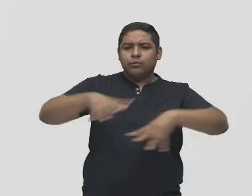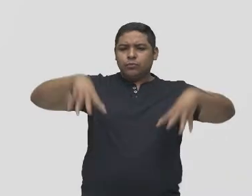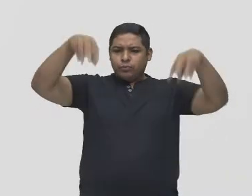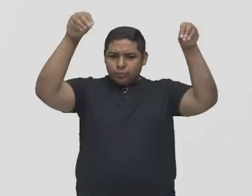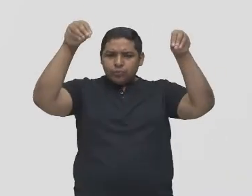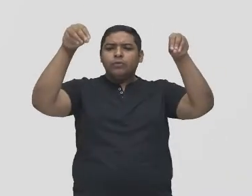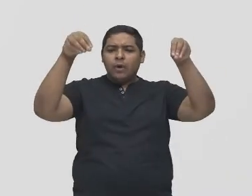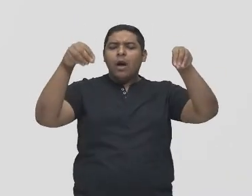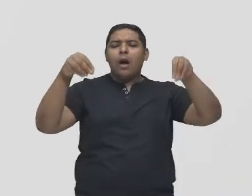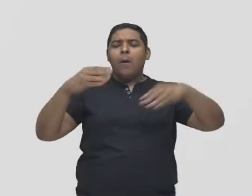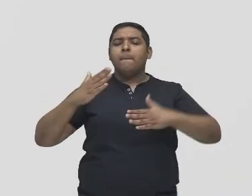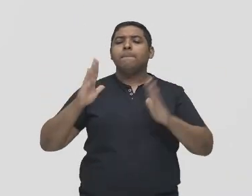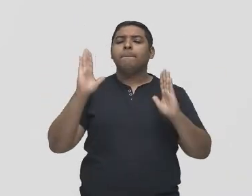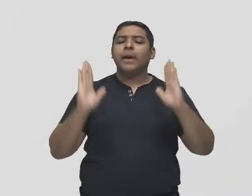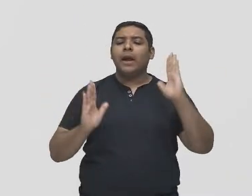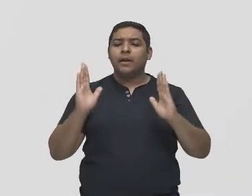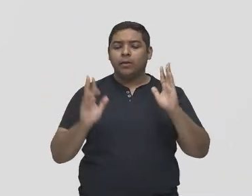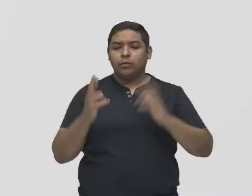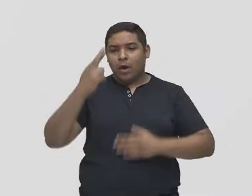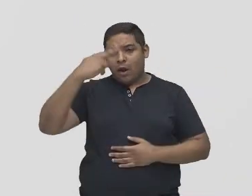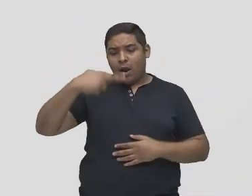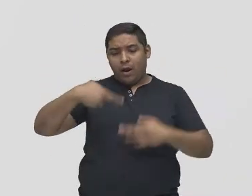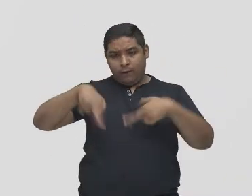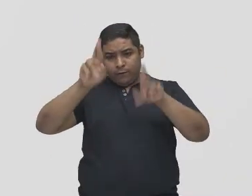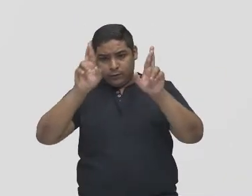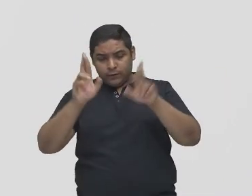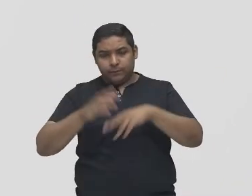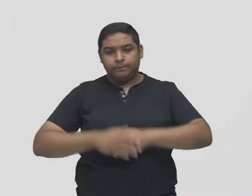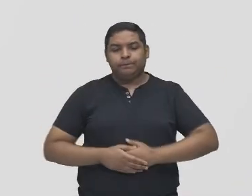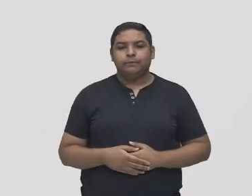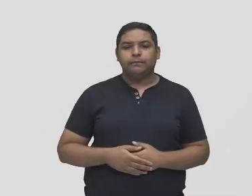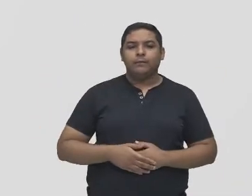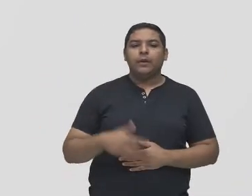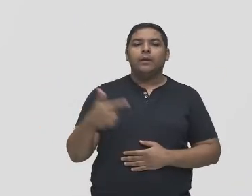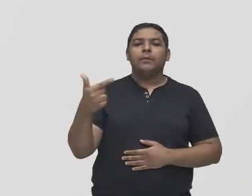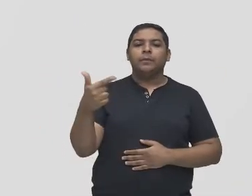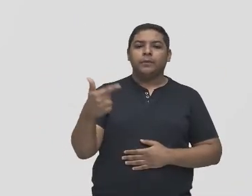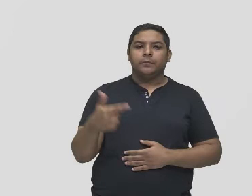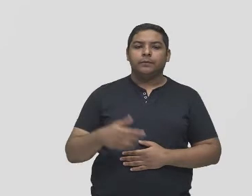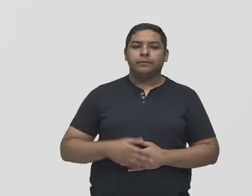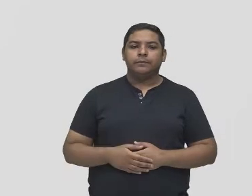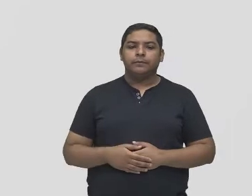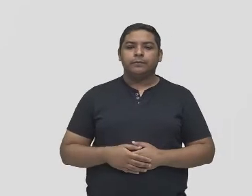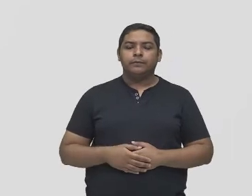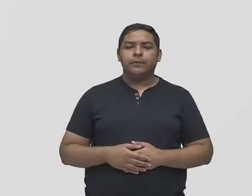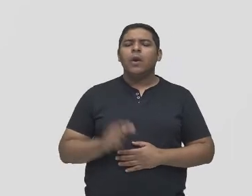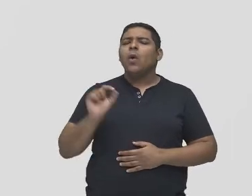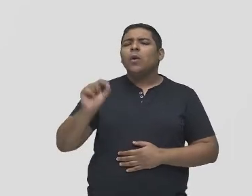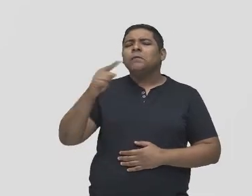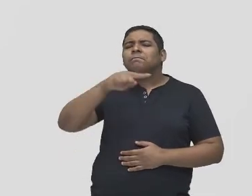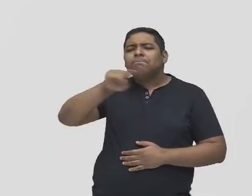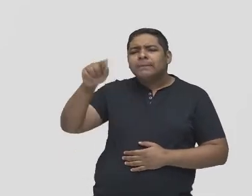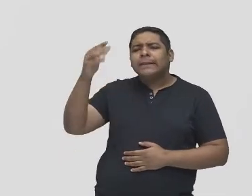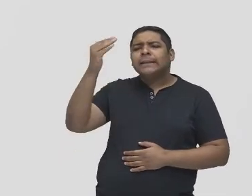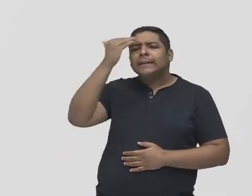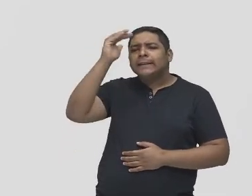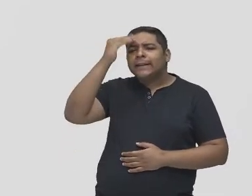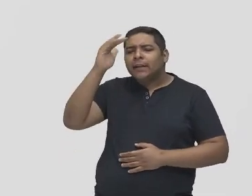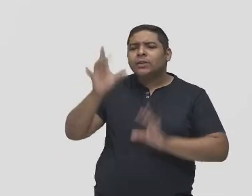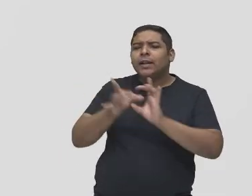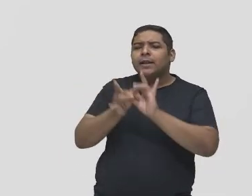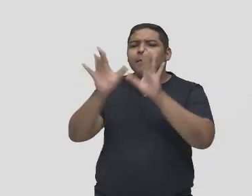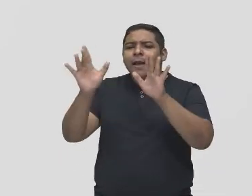durante a Revolução? Então fica aí a reflexão para vocês. Segunda questão: o que você entende por